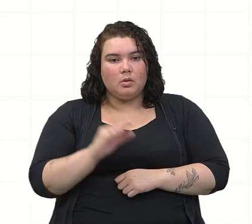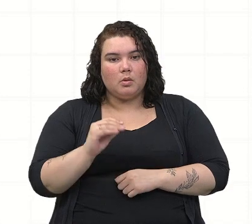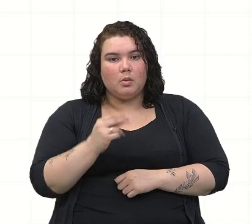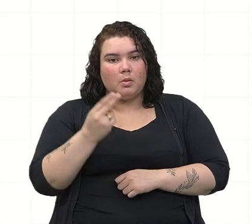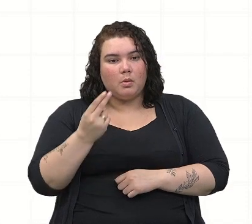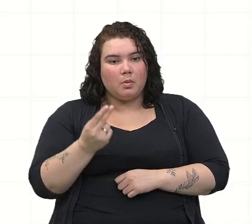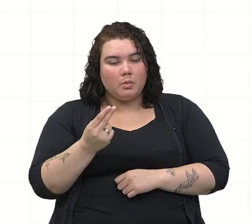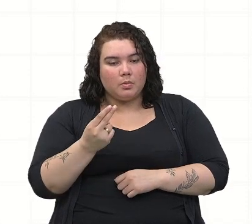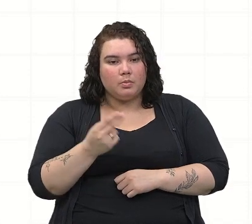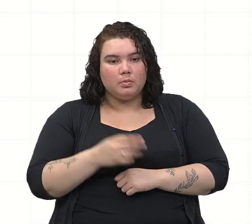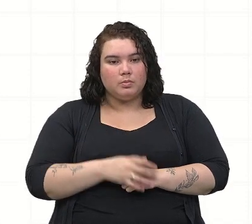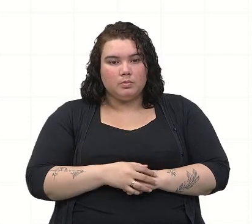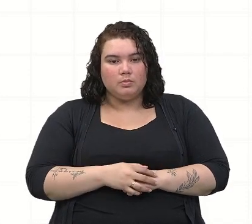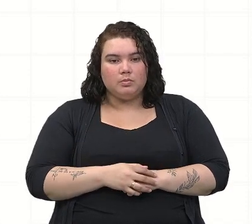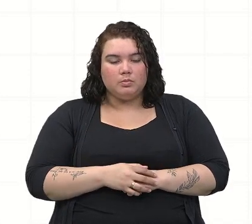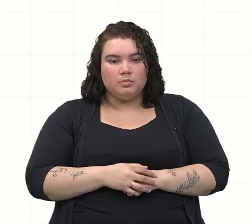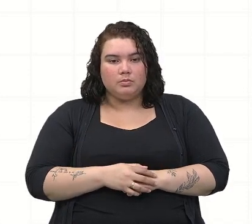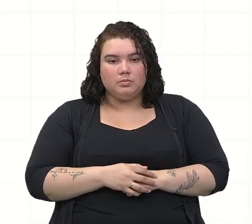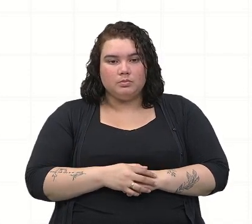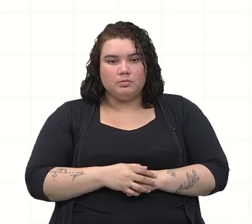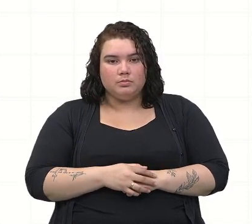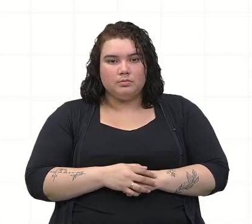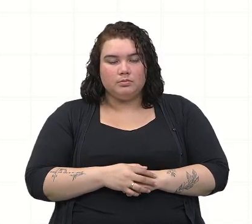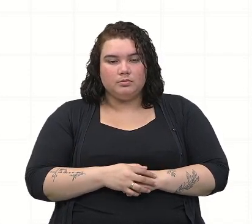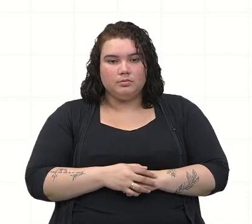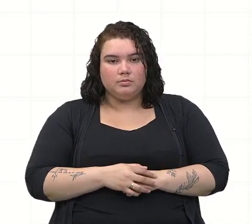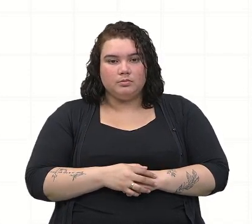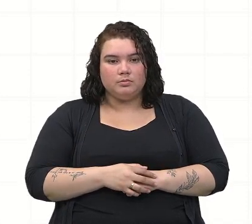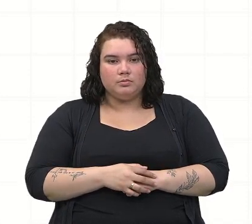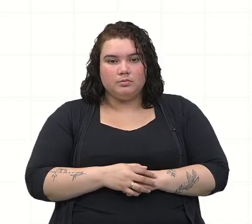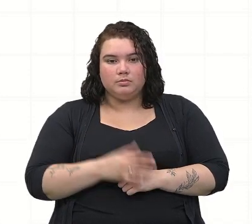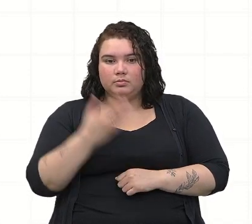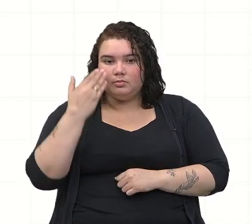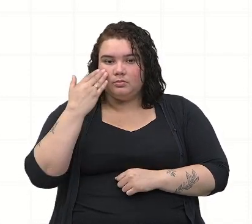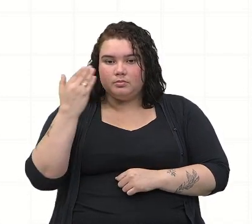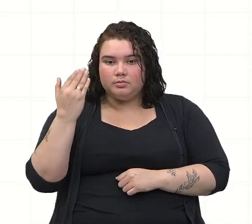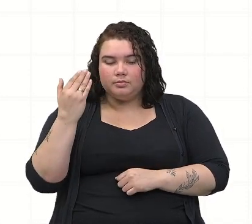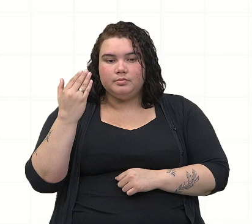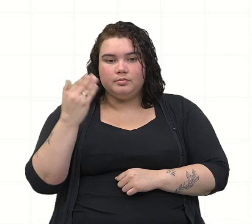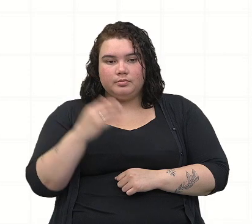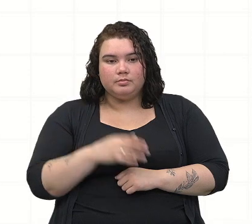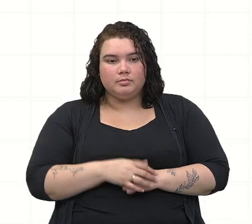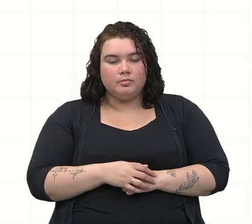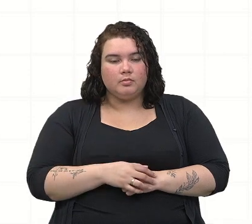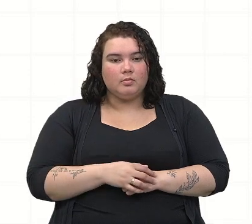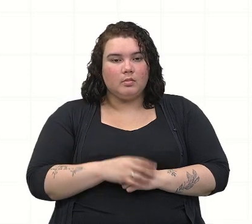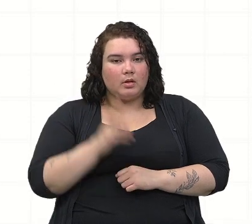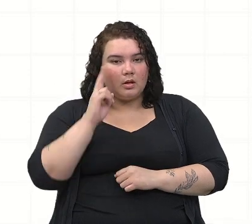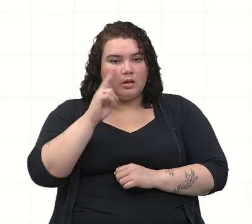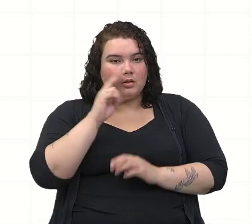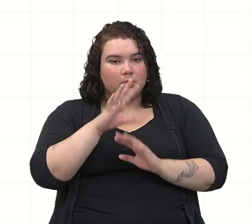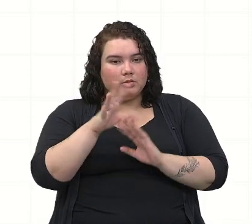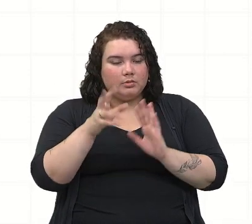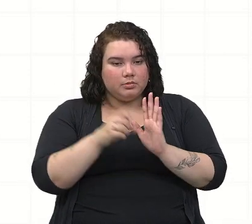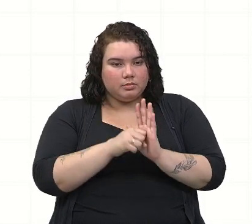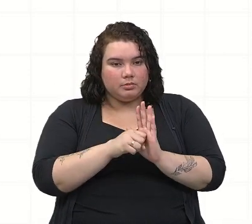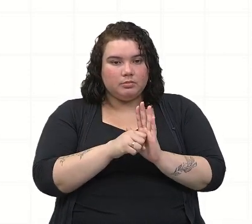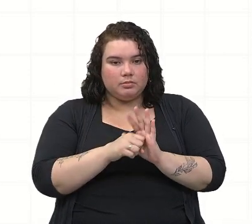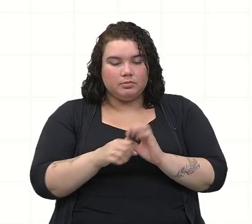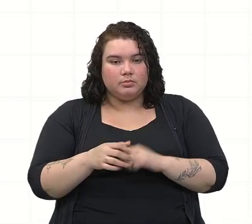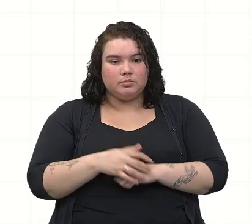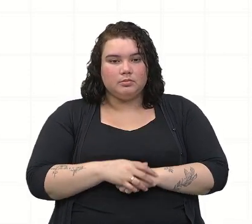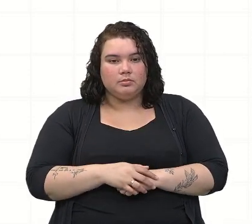centésimos. 5%. Tá, ó. 5 por 100. Lembram da historinha aí do nosso símbolo aqui, né? Por